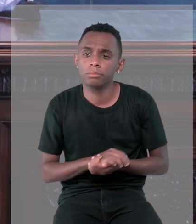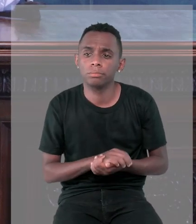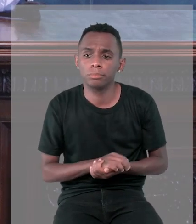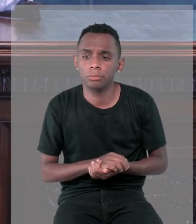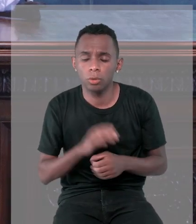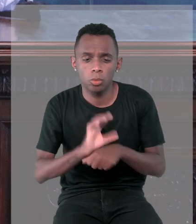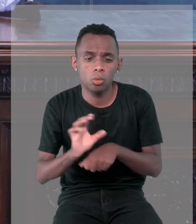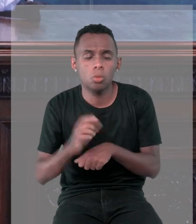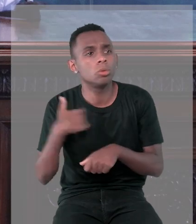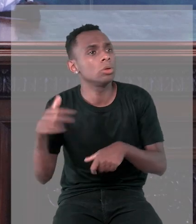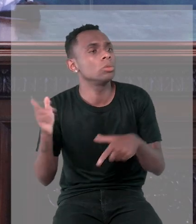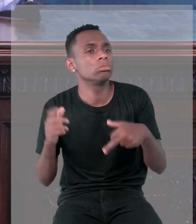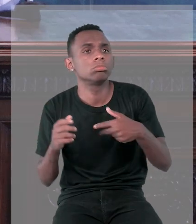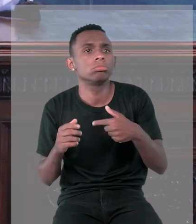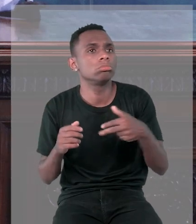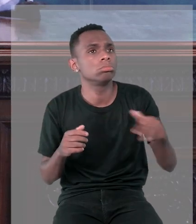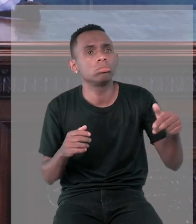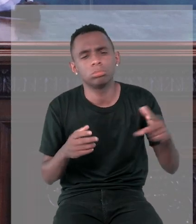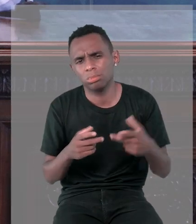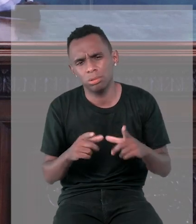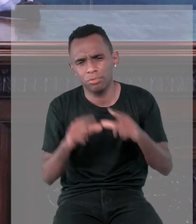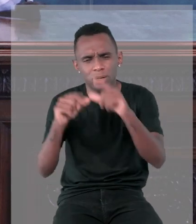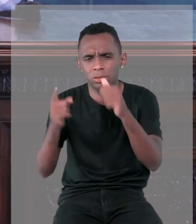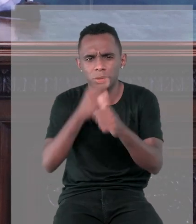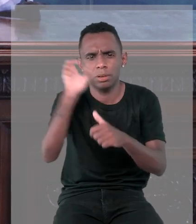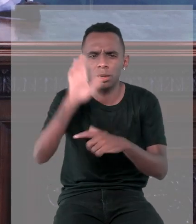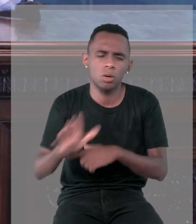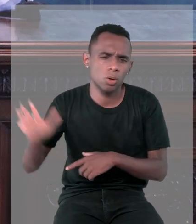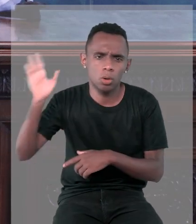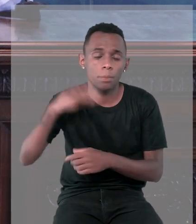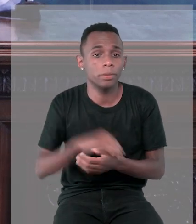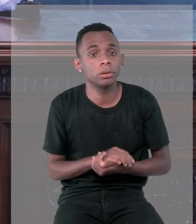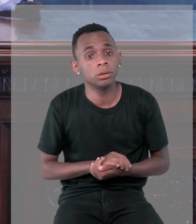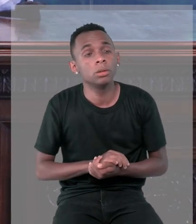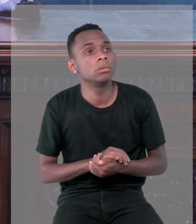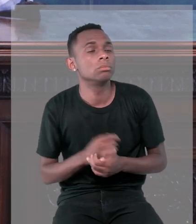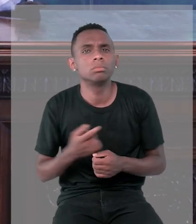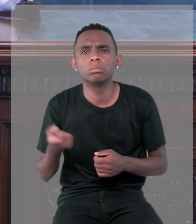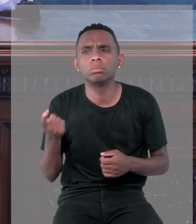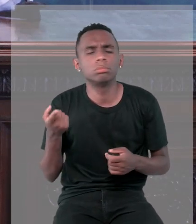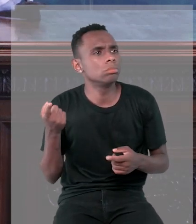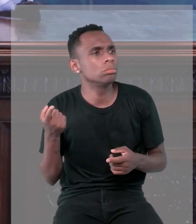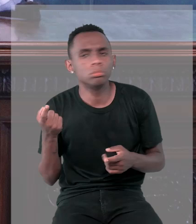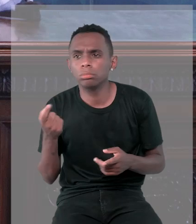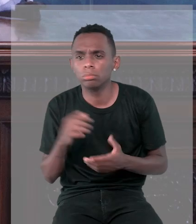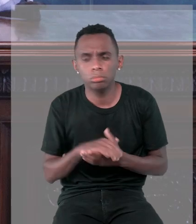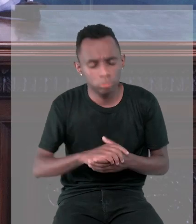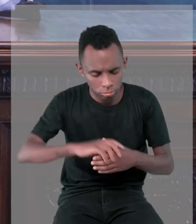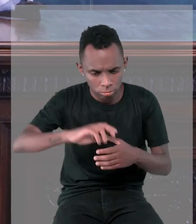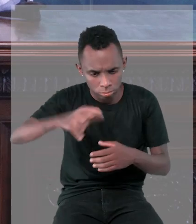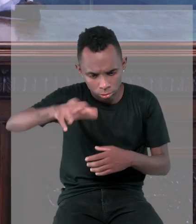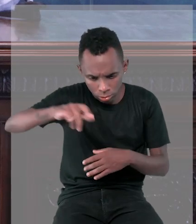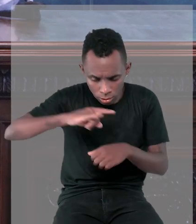muito, né? Foi as primeiras viagens que eu fiz para a Europa e tal, então ouvindo o som. Então, quando eu abri a torneira